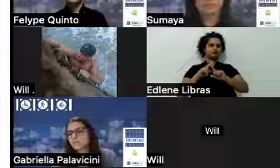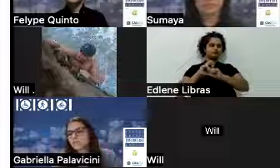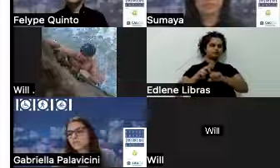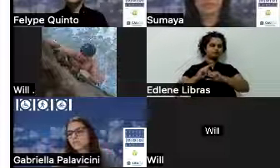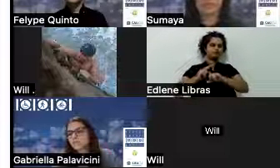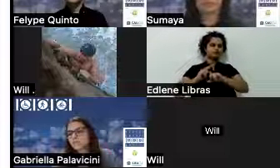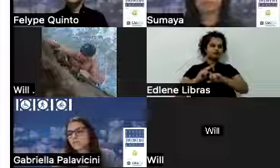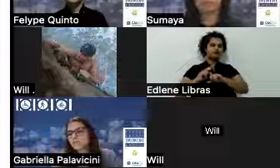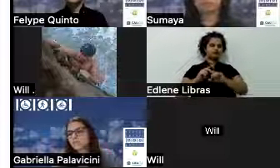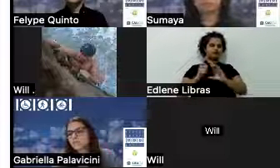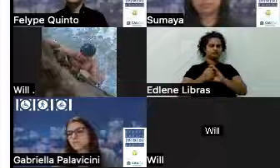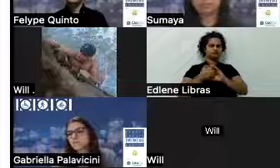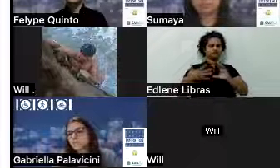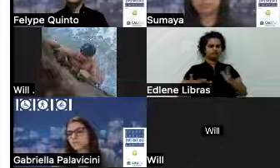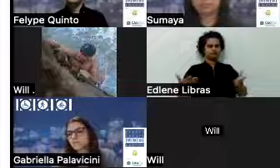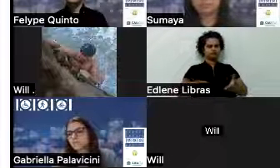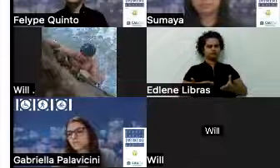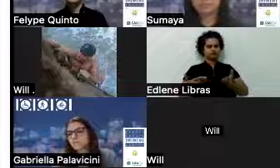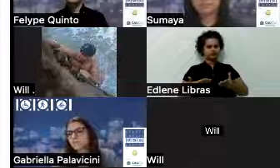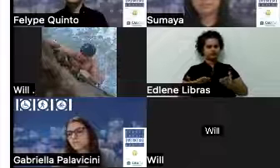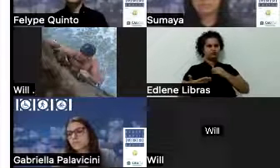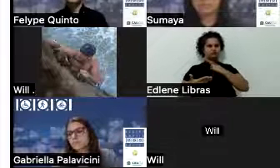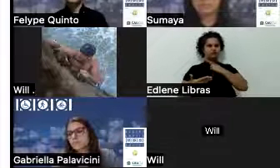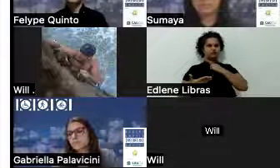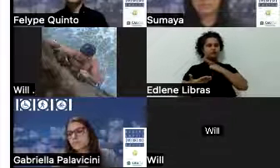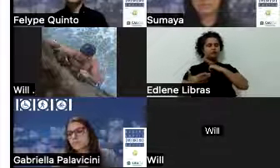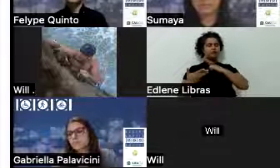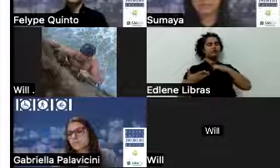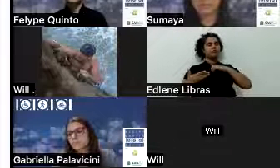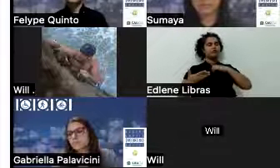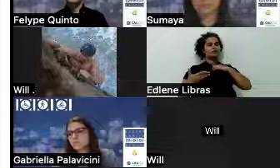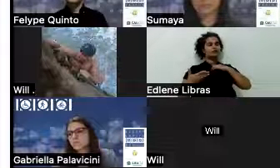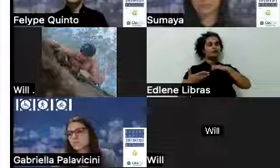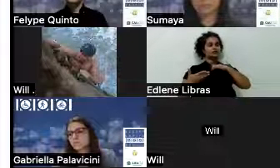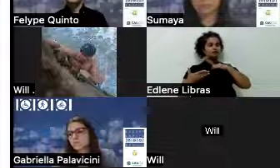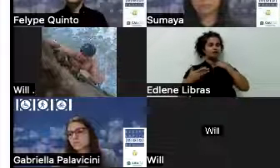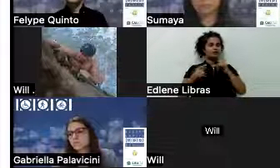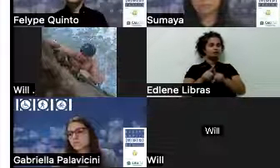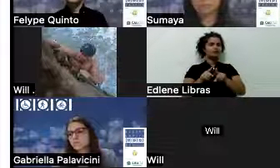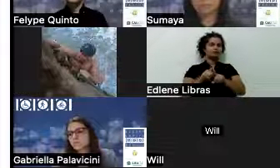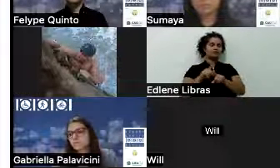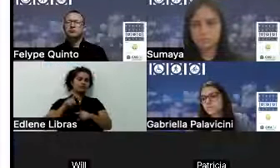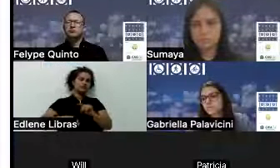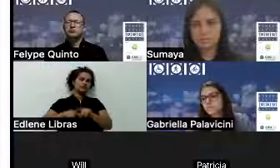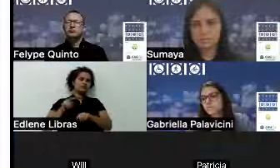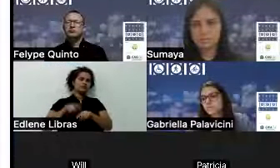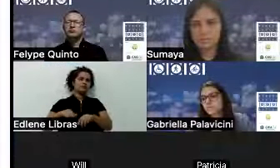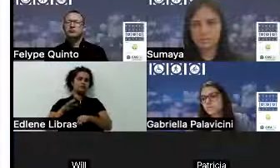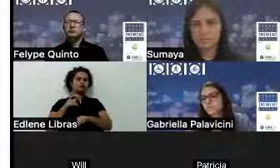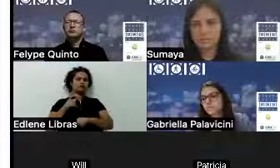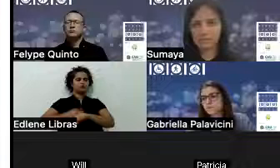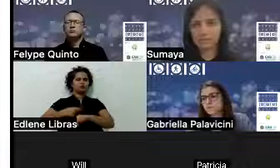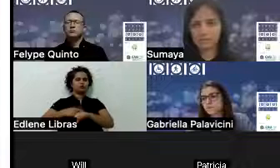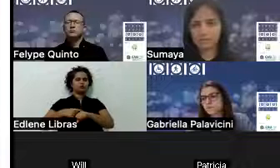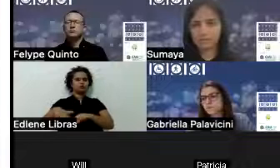deu as características atuais, que também com os materiais mais sólidos e utilizados nos espaços públicos da